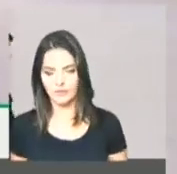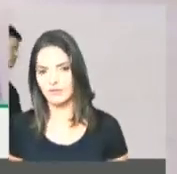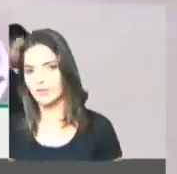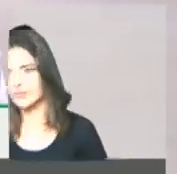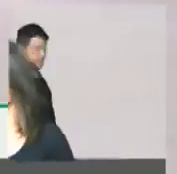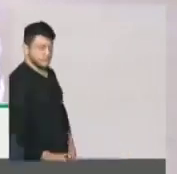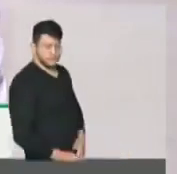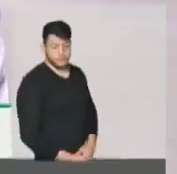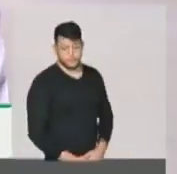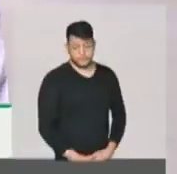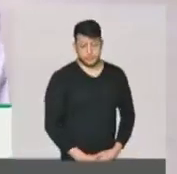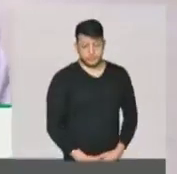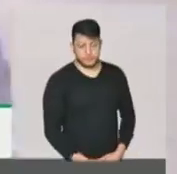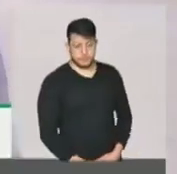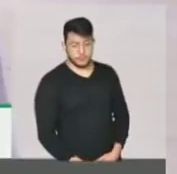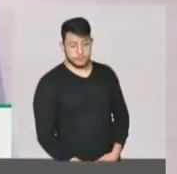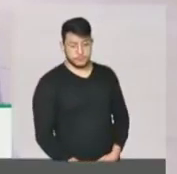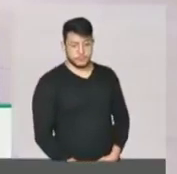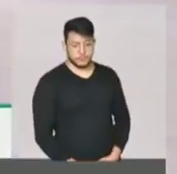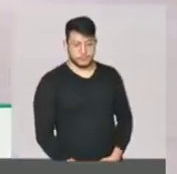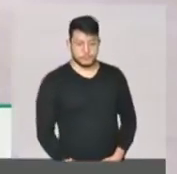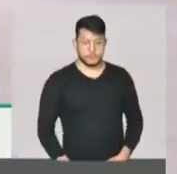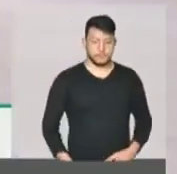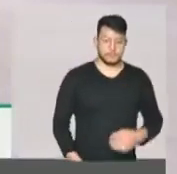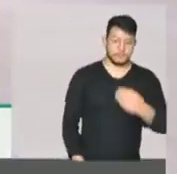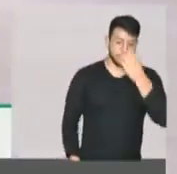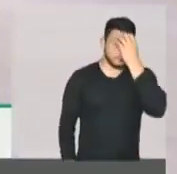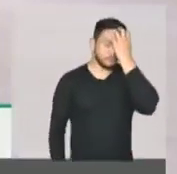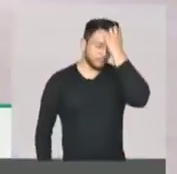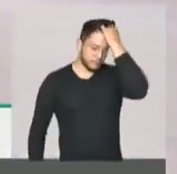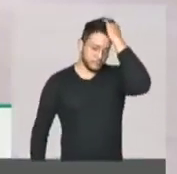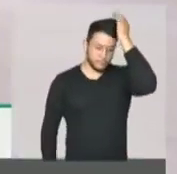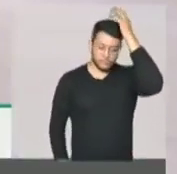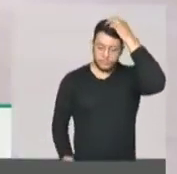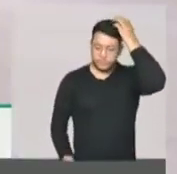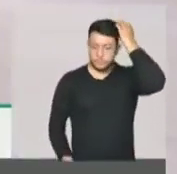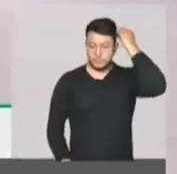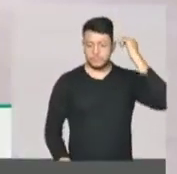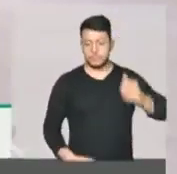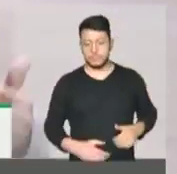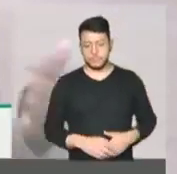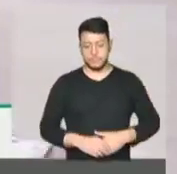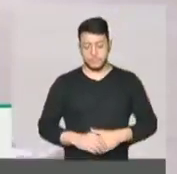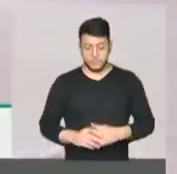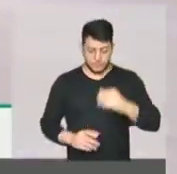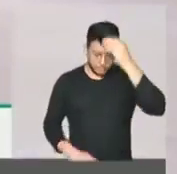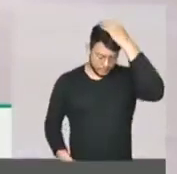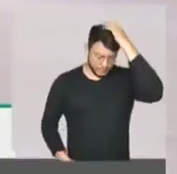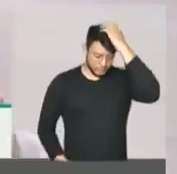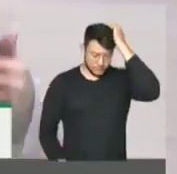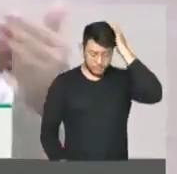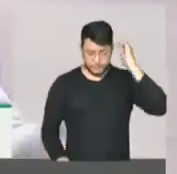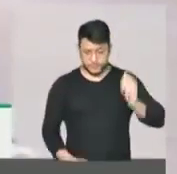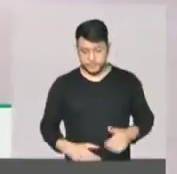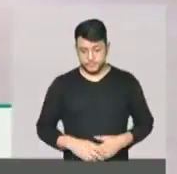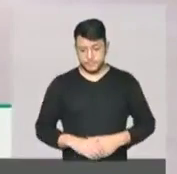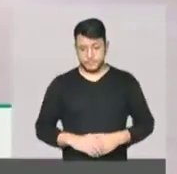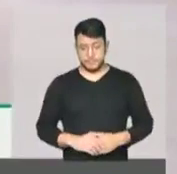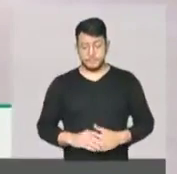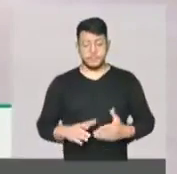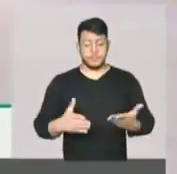responsabilidade, eu interrompi um compromisso para vir aqui me solidarizar com Vossa Excelência, com o Estado de Pernambuco,